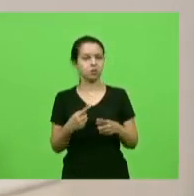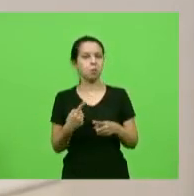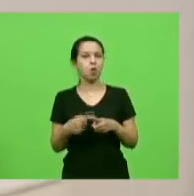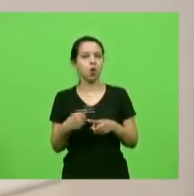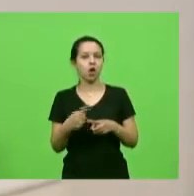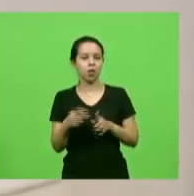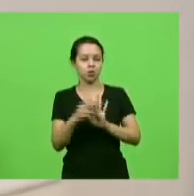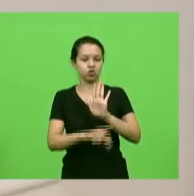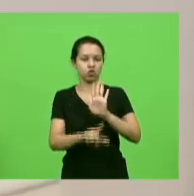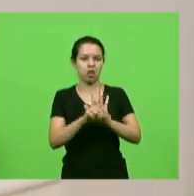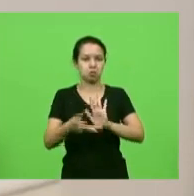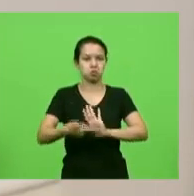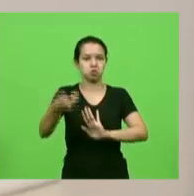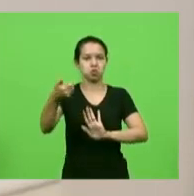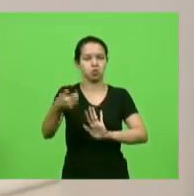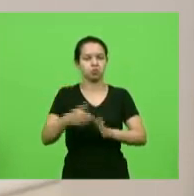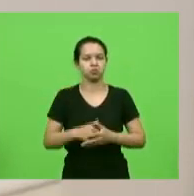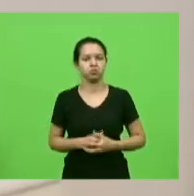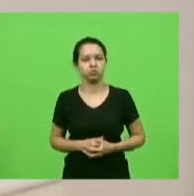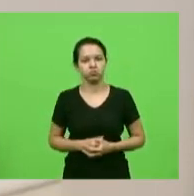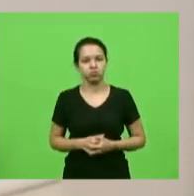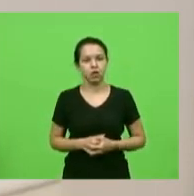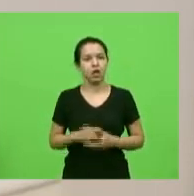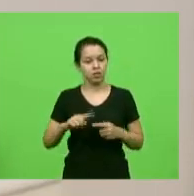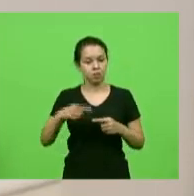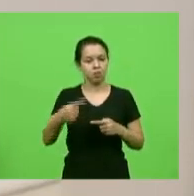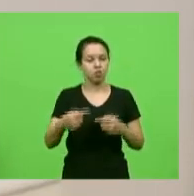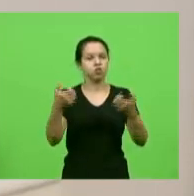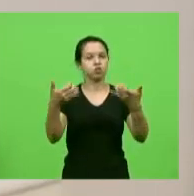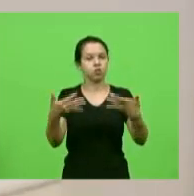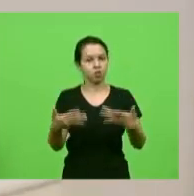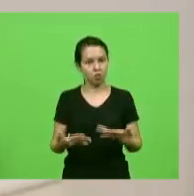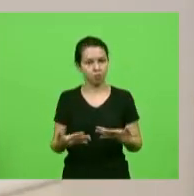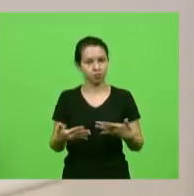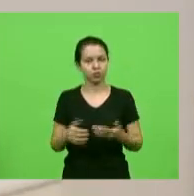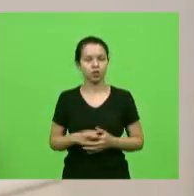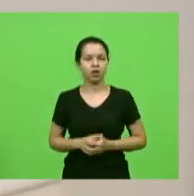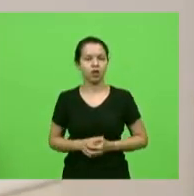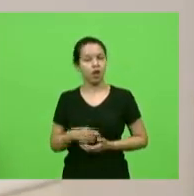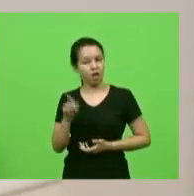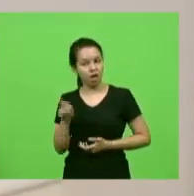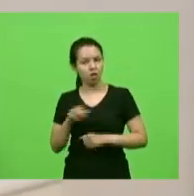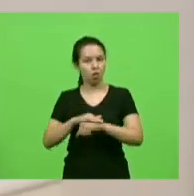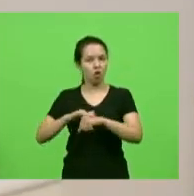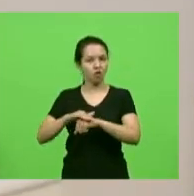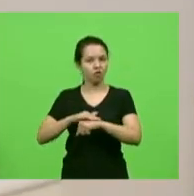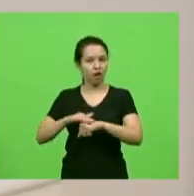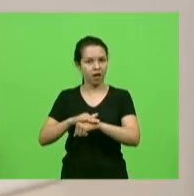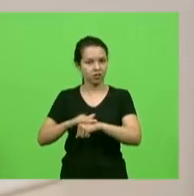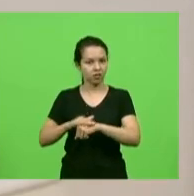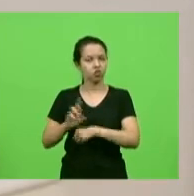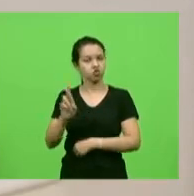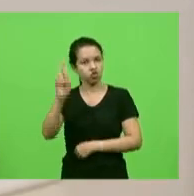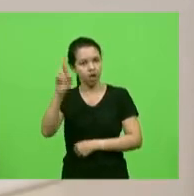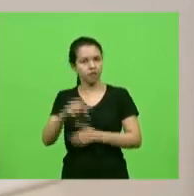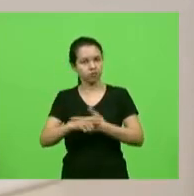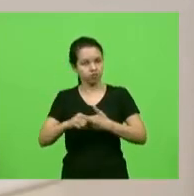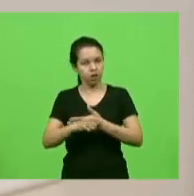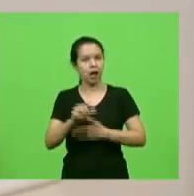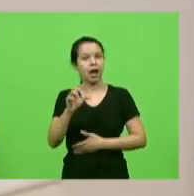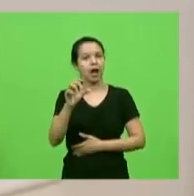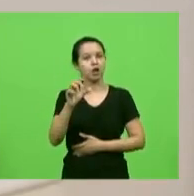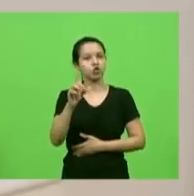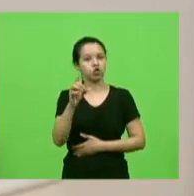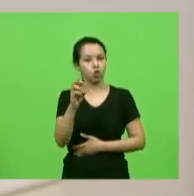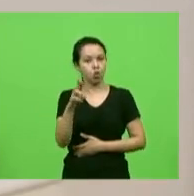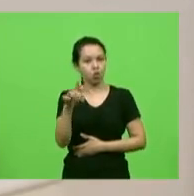Na sequência, mencionou que, posteriormente, em conversa com o então chefe da Casa Civil, o senhor Douglas Borba, tomou conhecimento de que teria